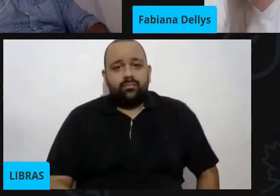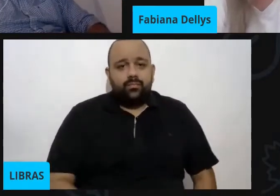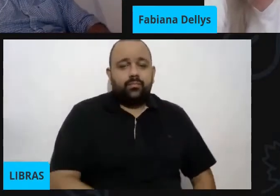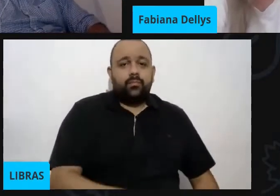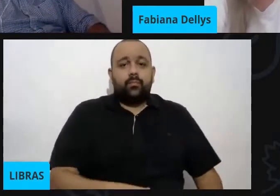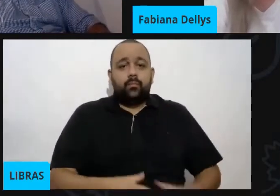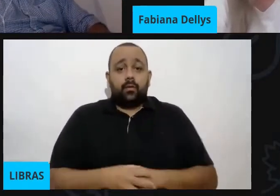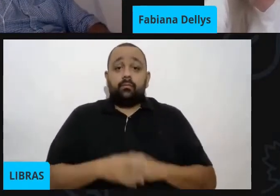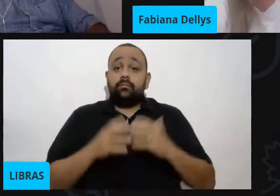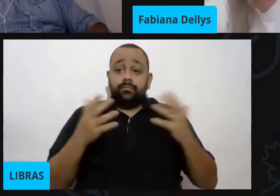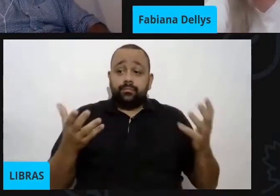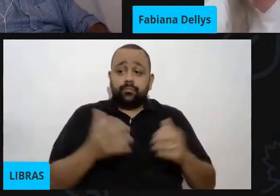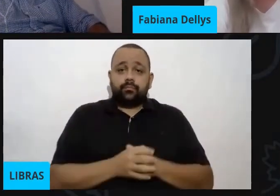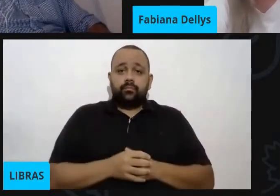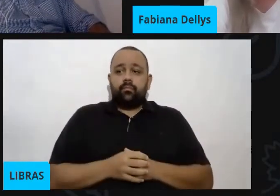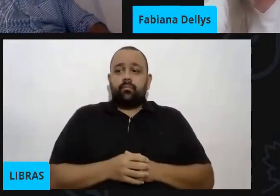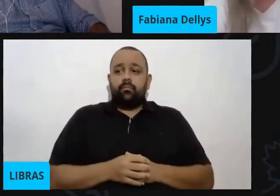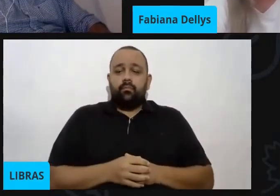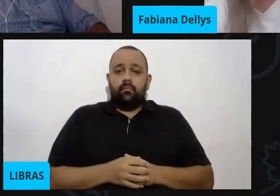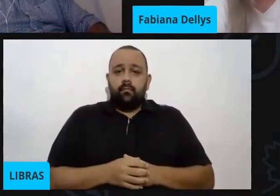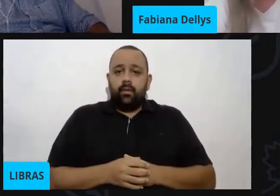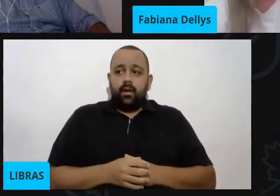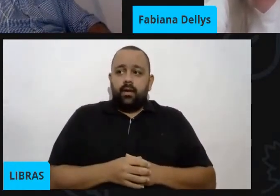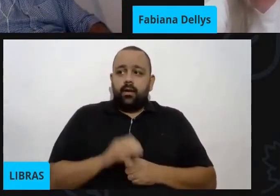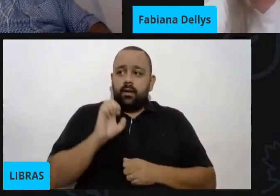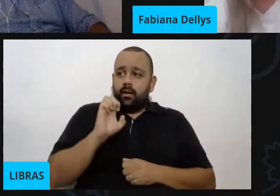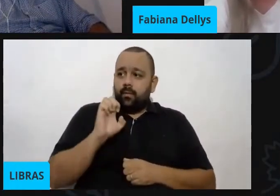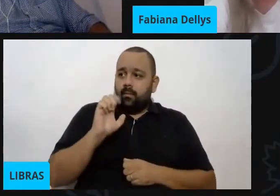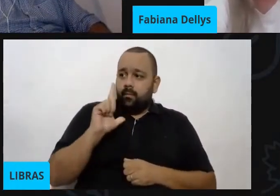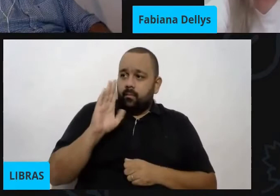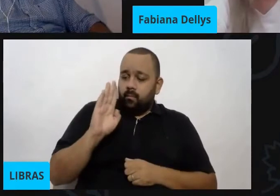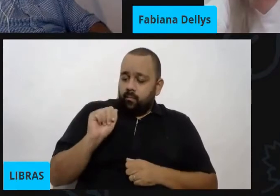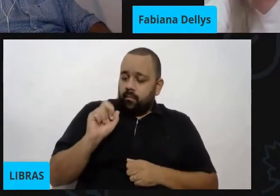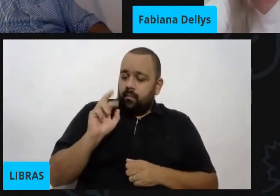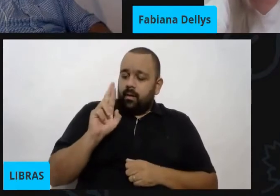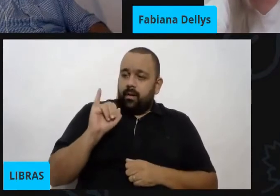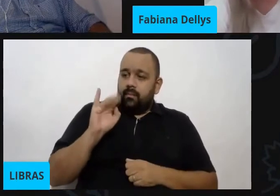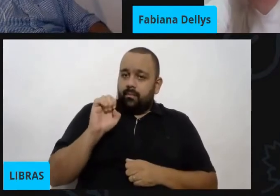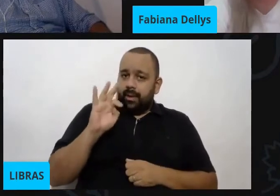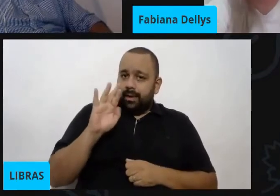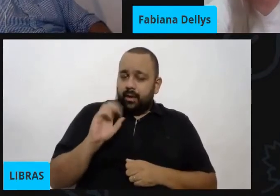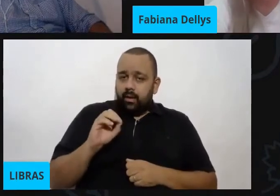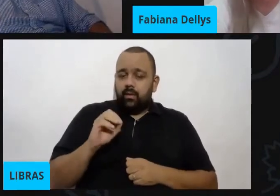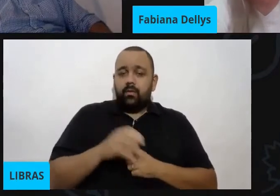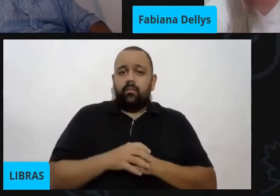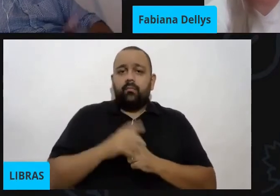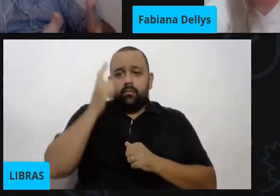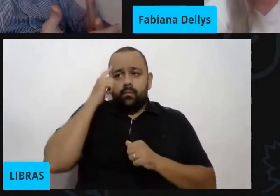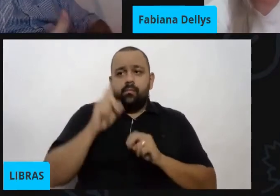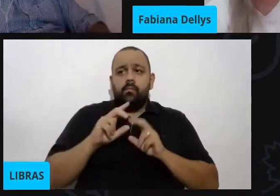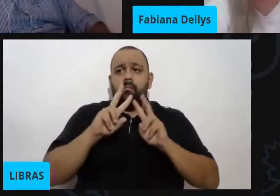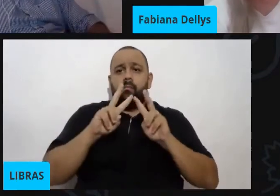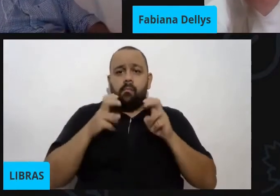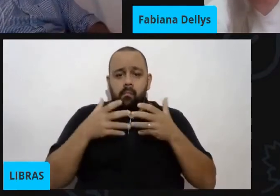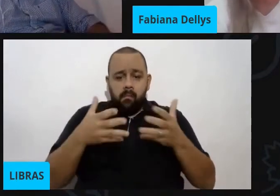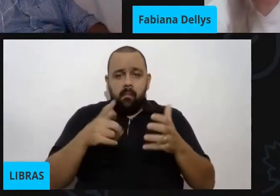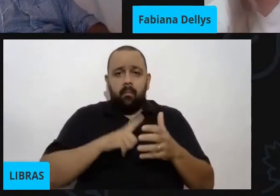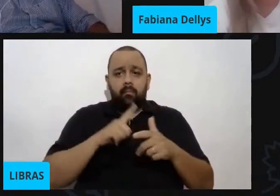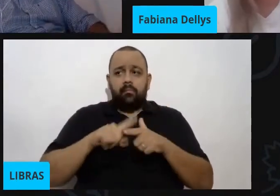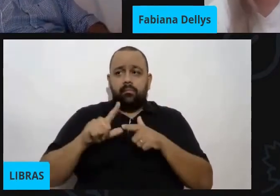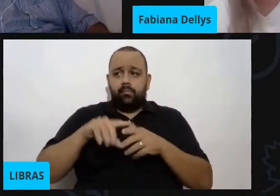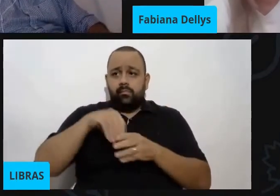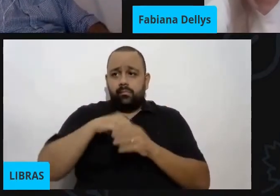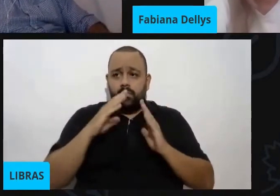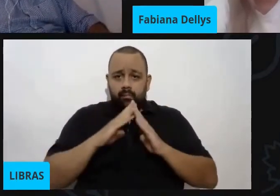Doutora, a Elga Ribeiro, com a pandemia tive grandes evoluções em casa com meu filho. Sim,